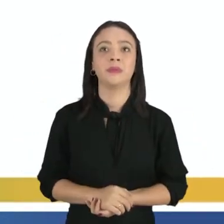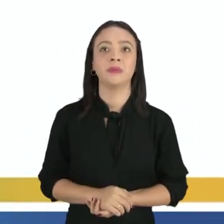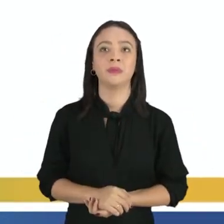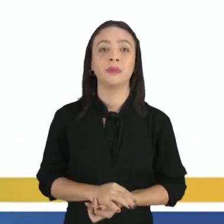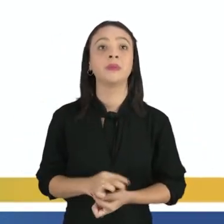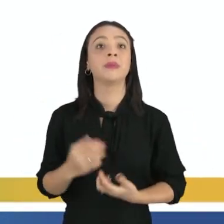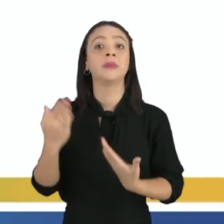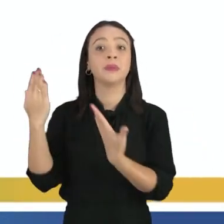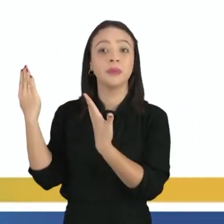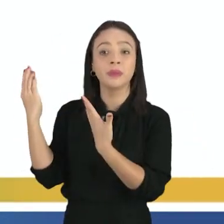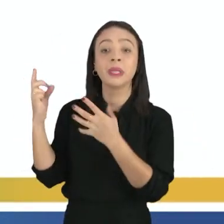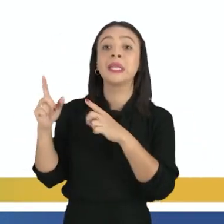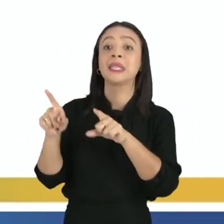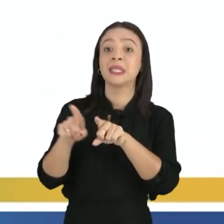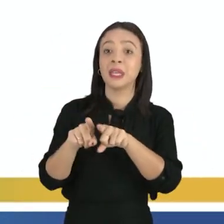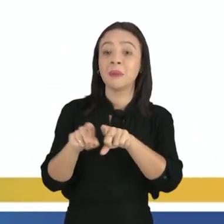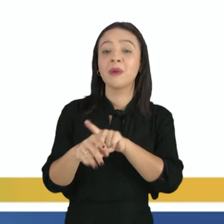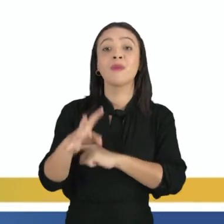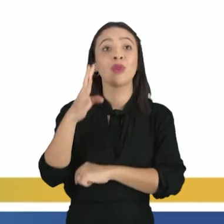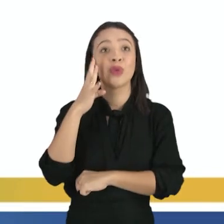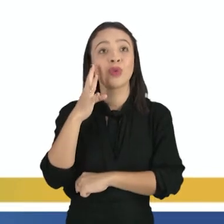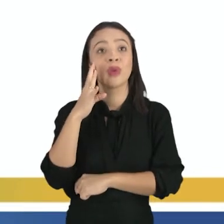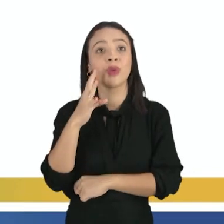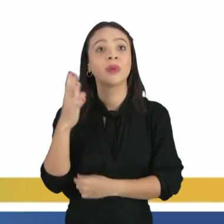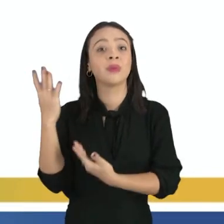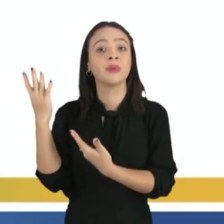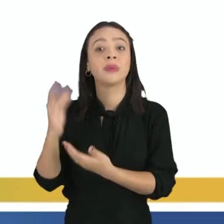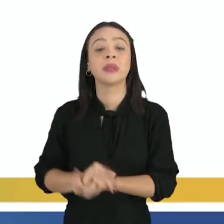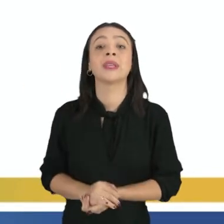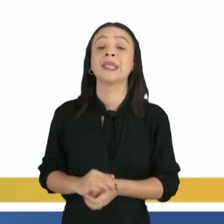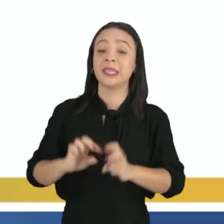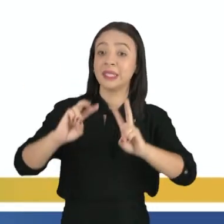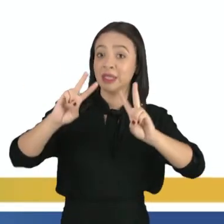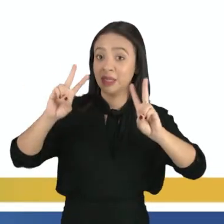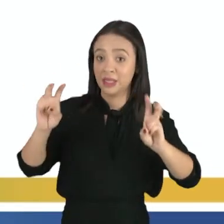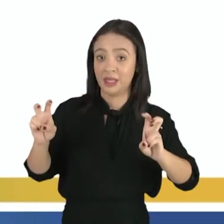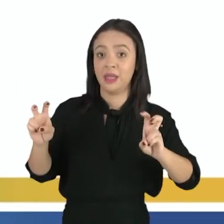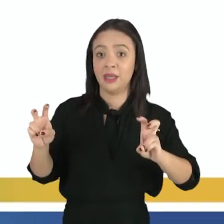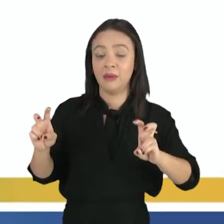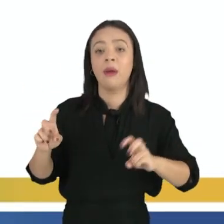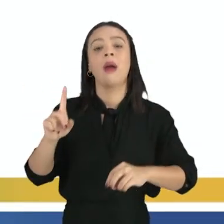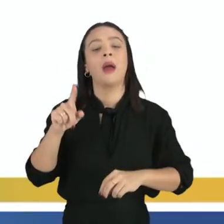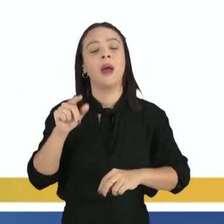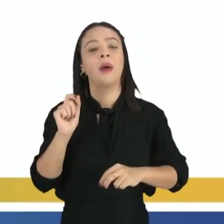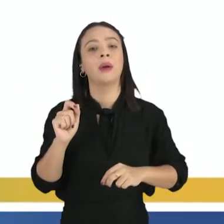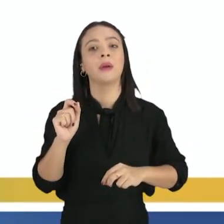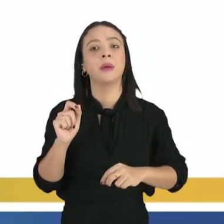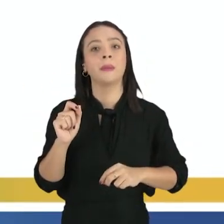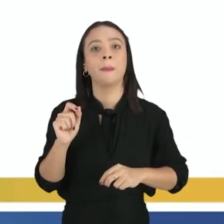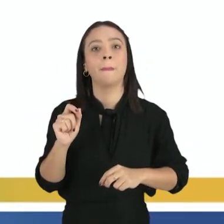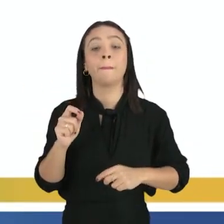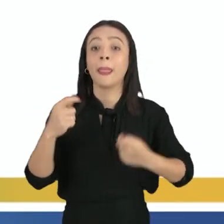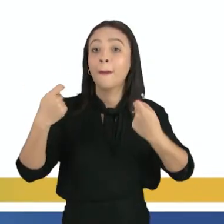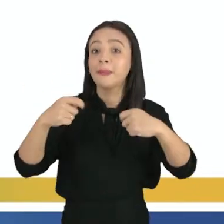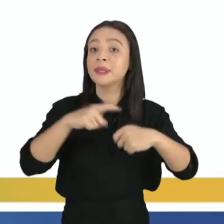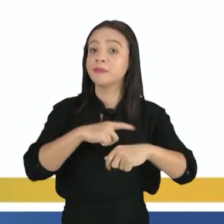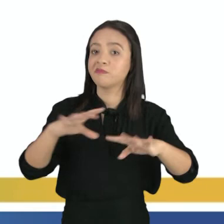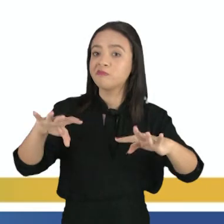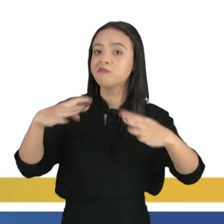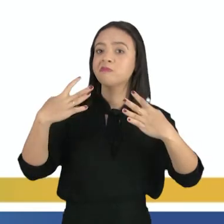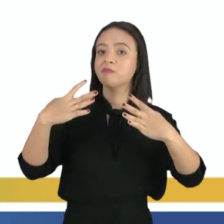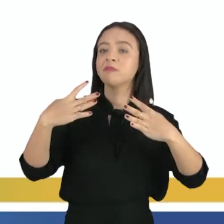Pessoal, essa parte aqui é muito interessante, ó. Esse tema aqui, ó, é muito levado em